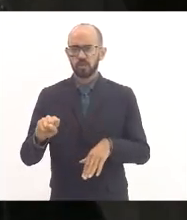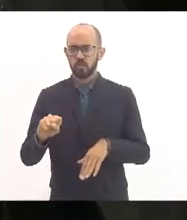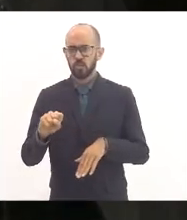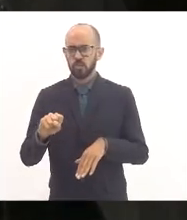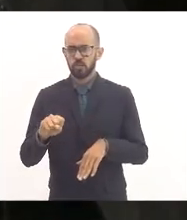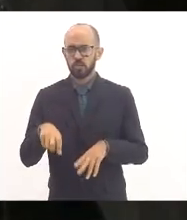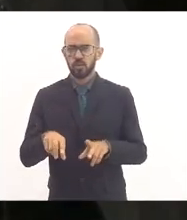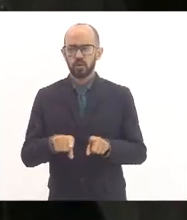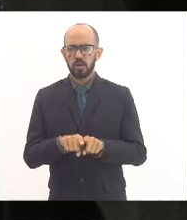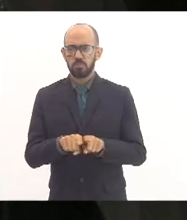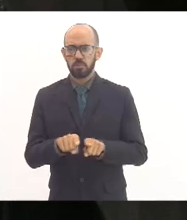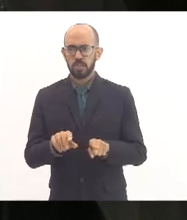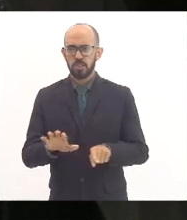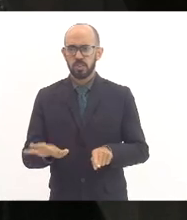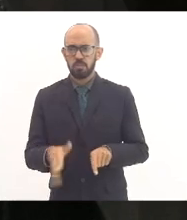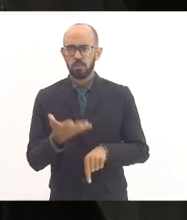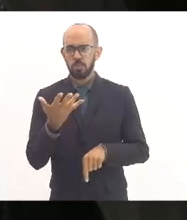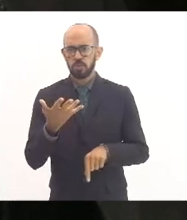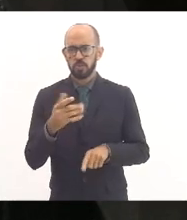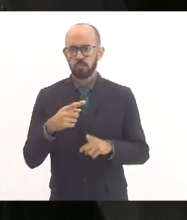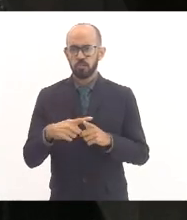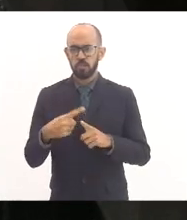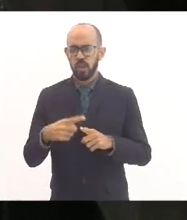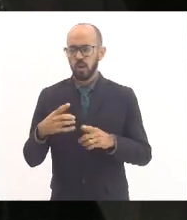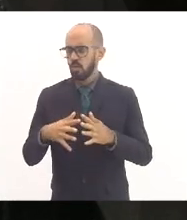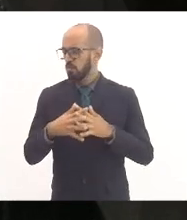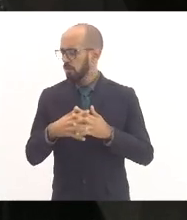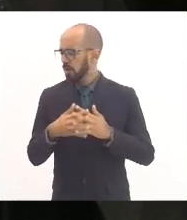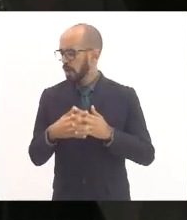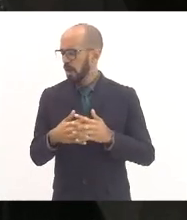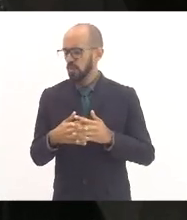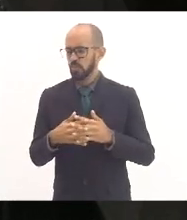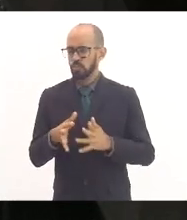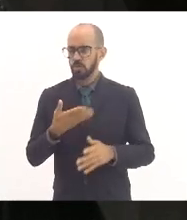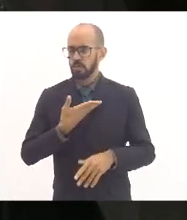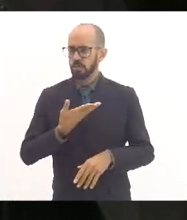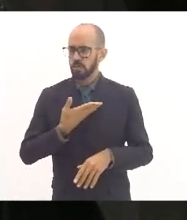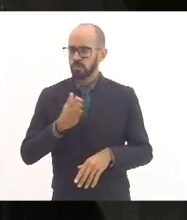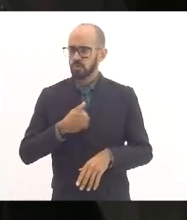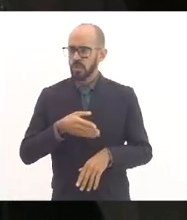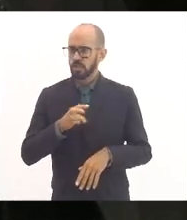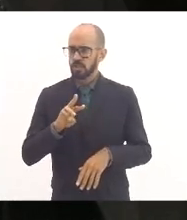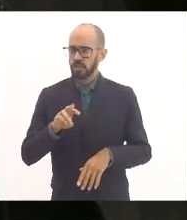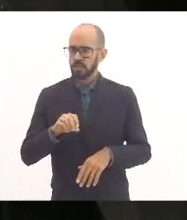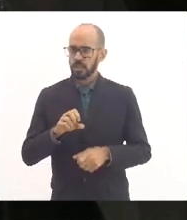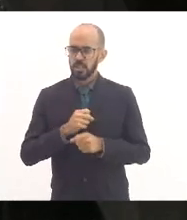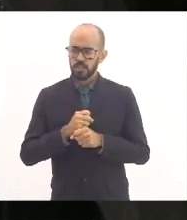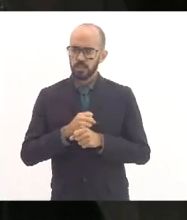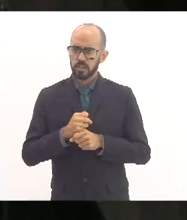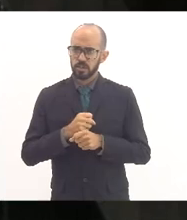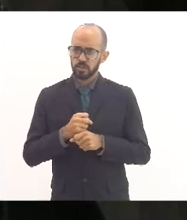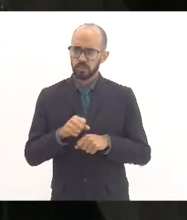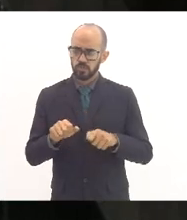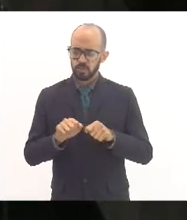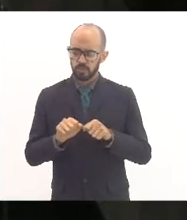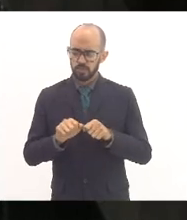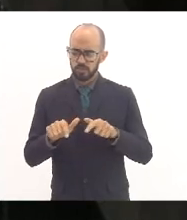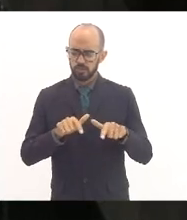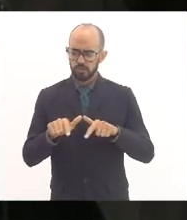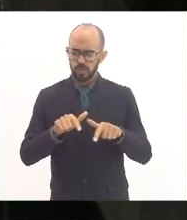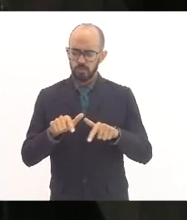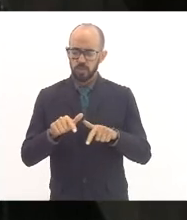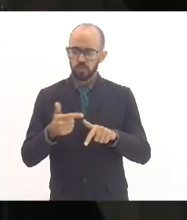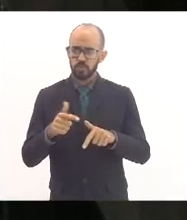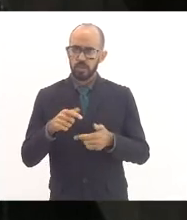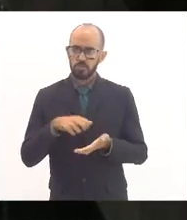promoções porque a muito complicado um colega que tá a 30 anos realizando trabalho de excelência não tem condição